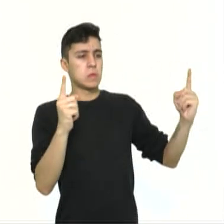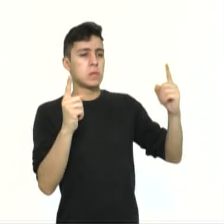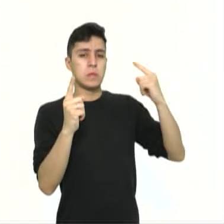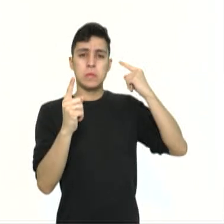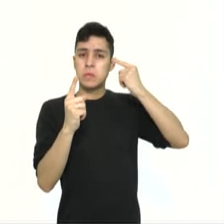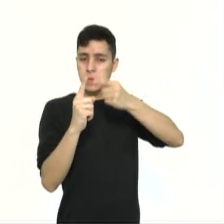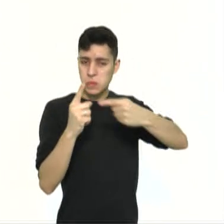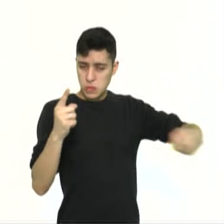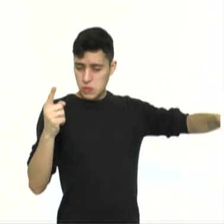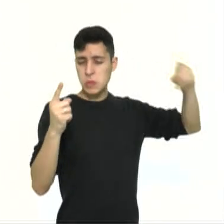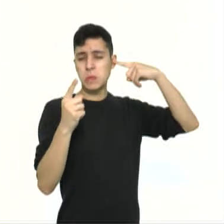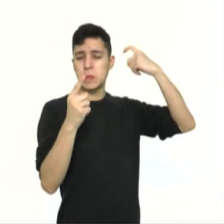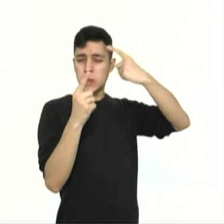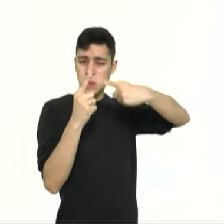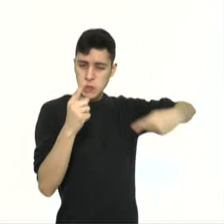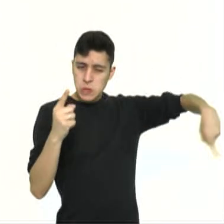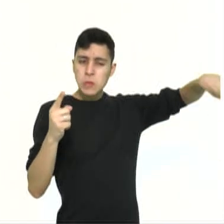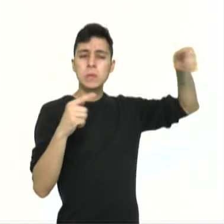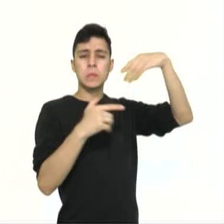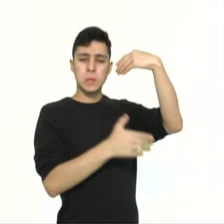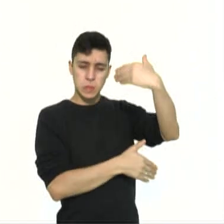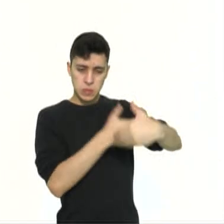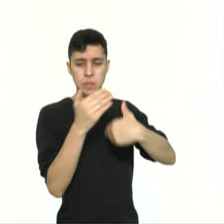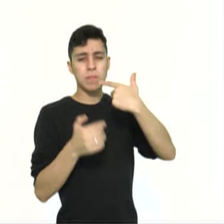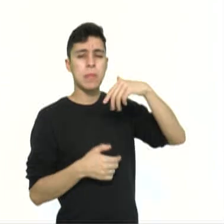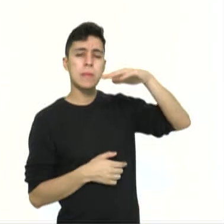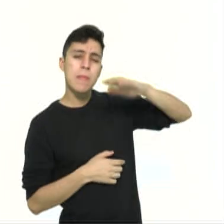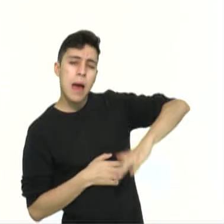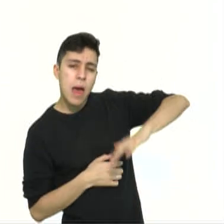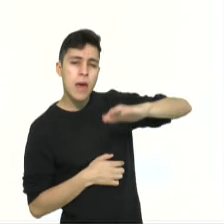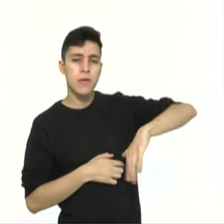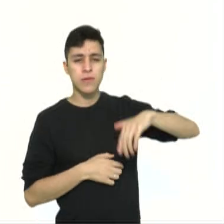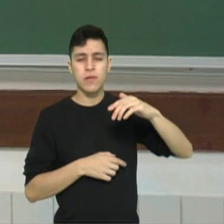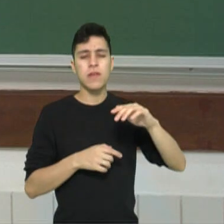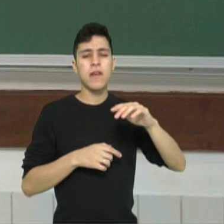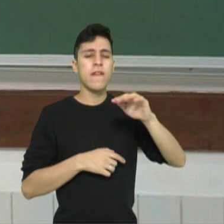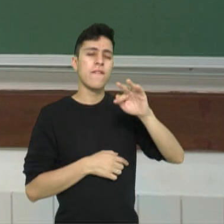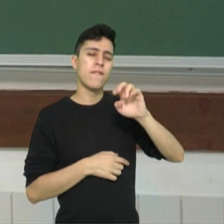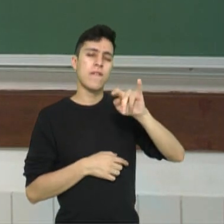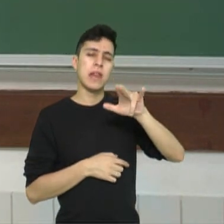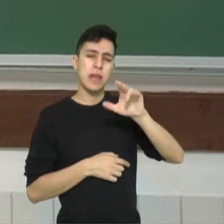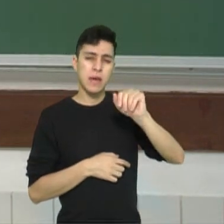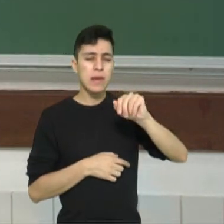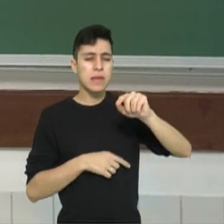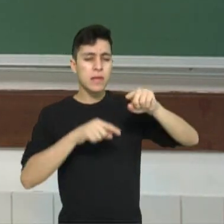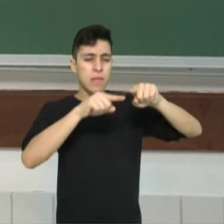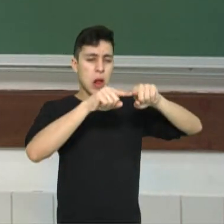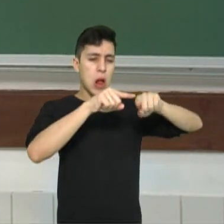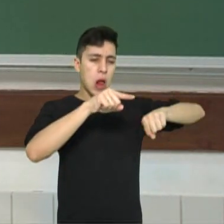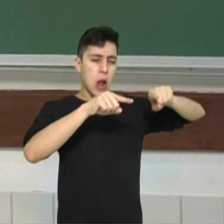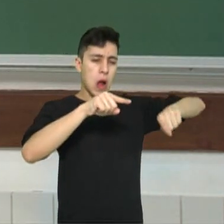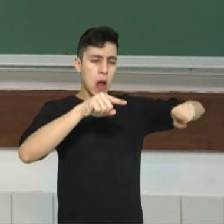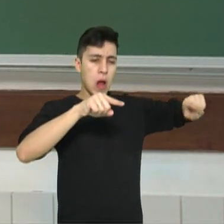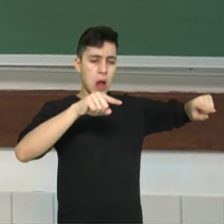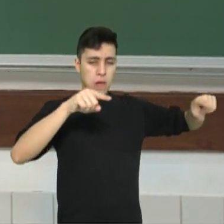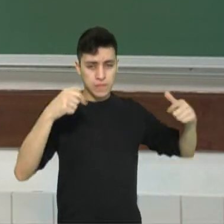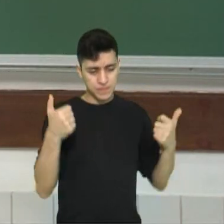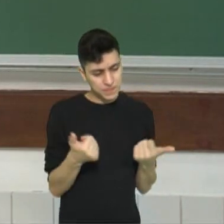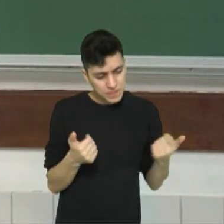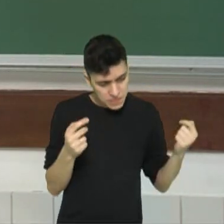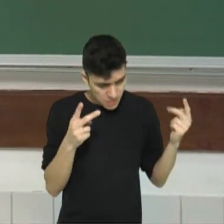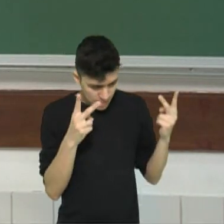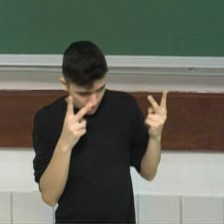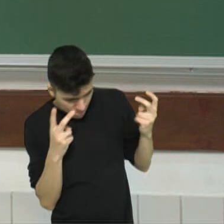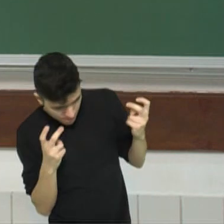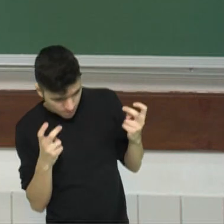tubo longo possui um som longo, tom baixo ou baixa frequência. E aqui, pessoal, o que, que você consegue perceber? Que